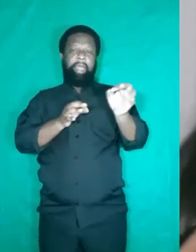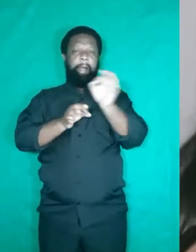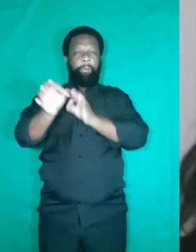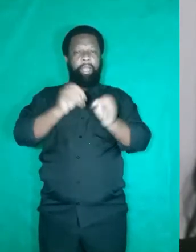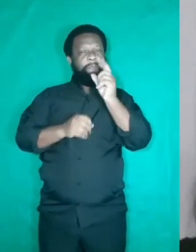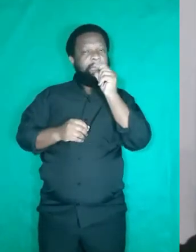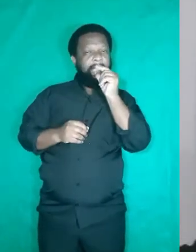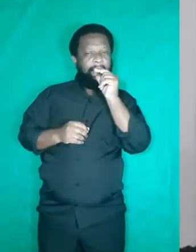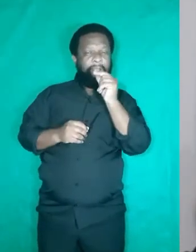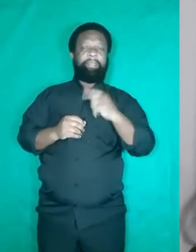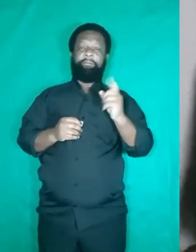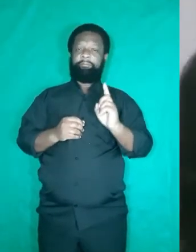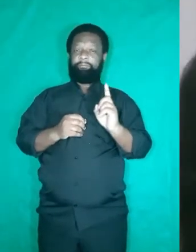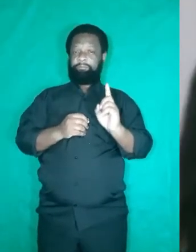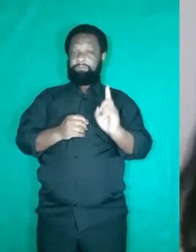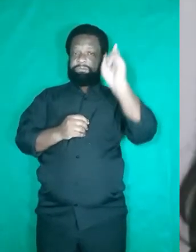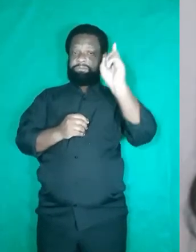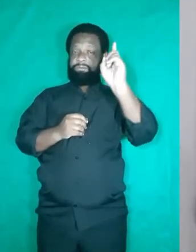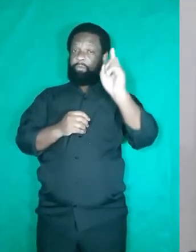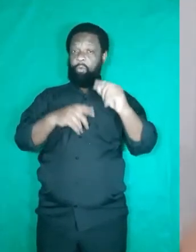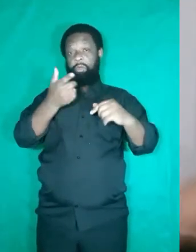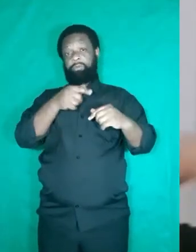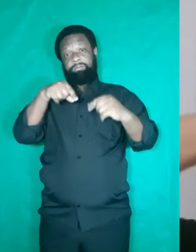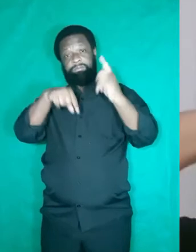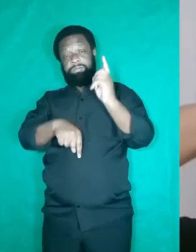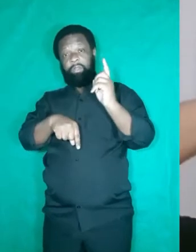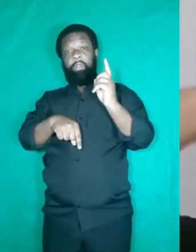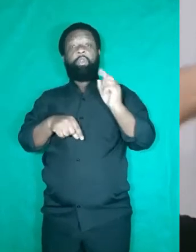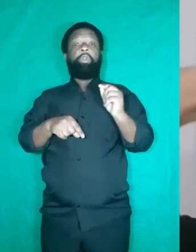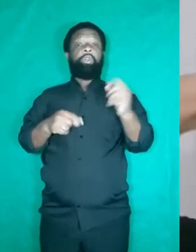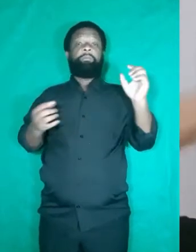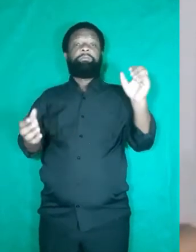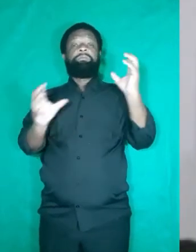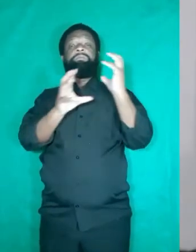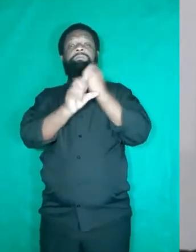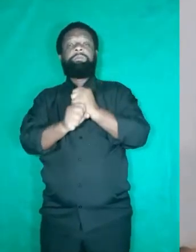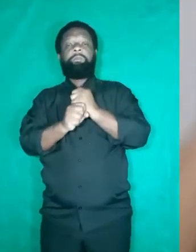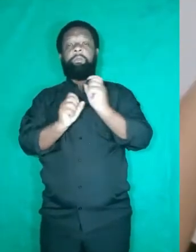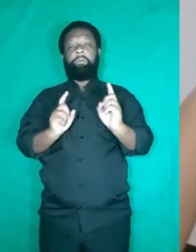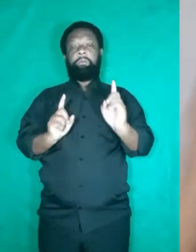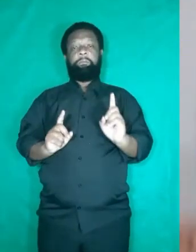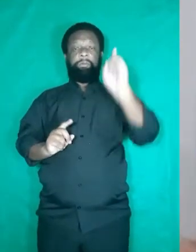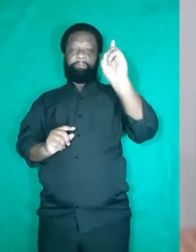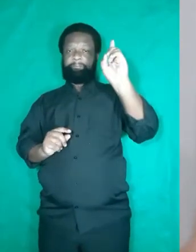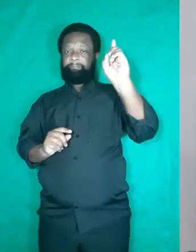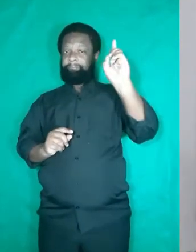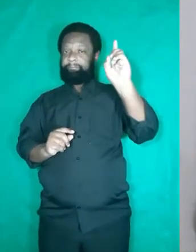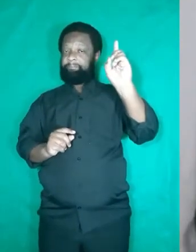de água, tenho um vetor para cá, um vetor para cá, eles se somam e apontam para